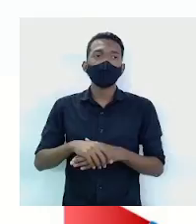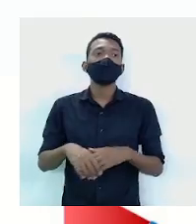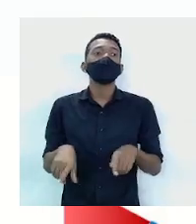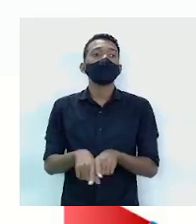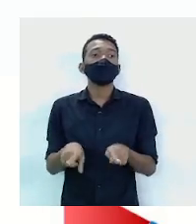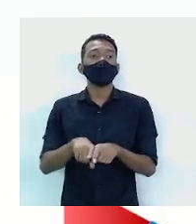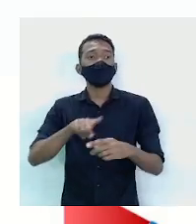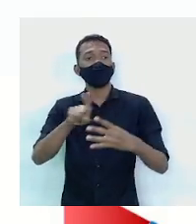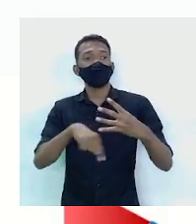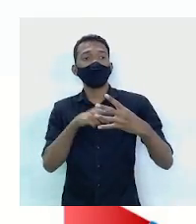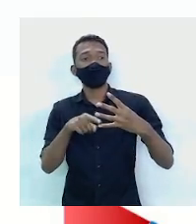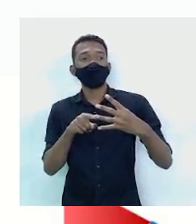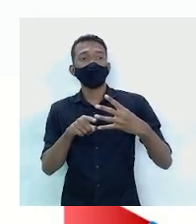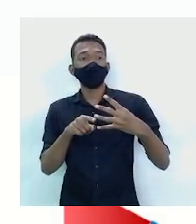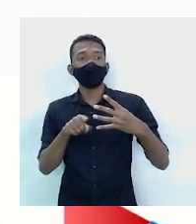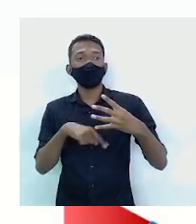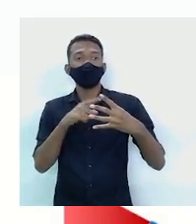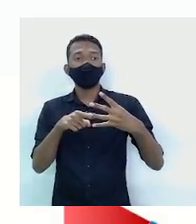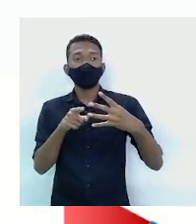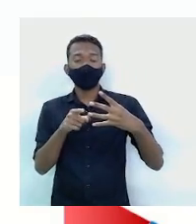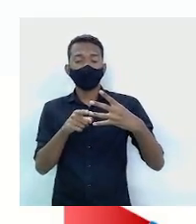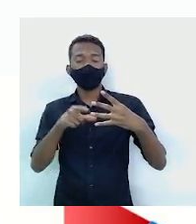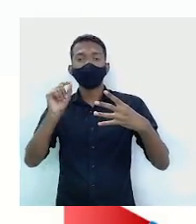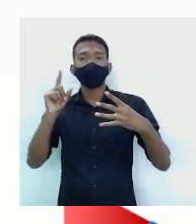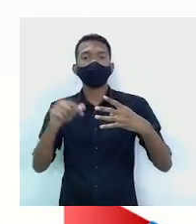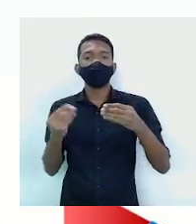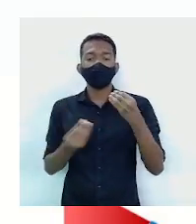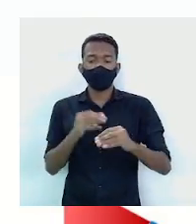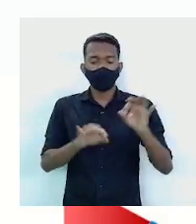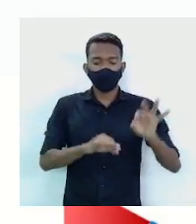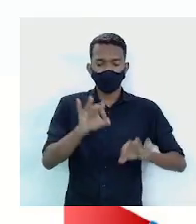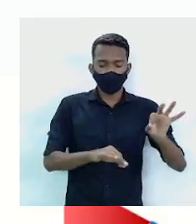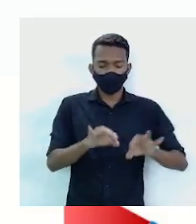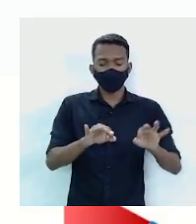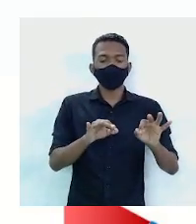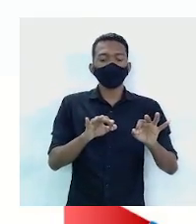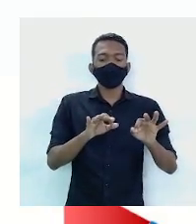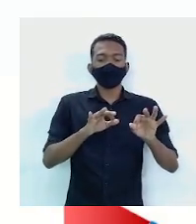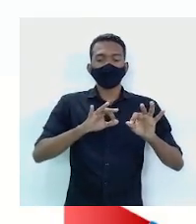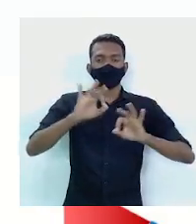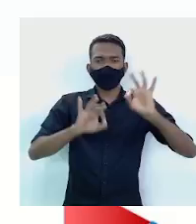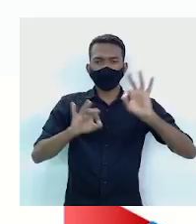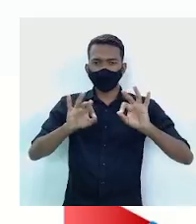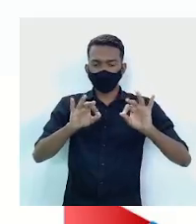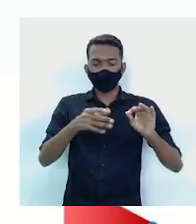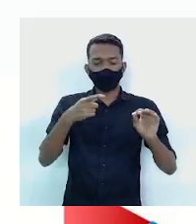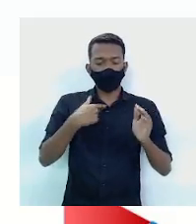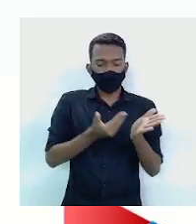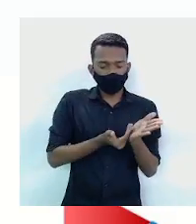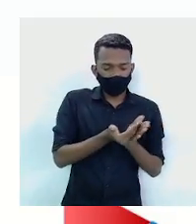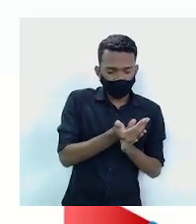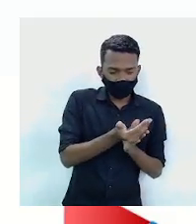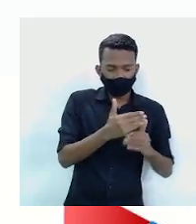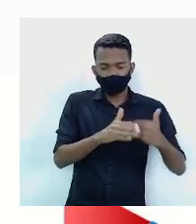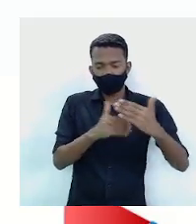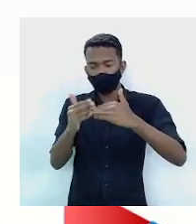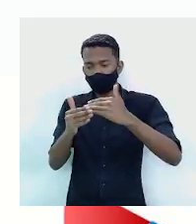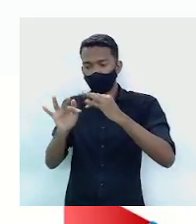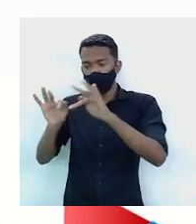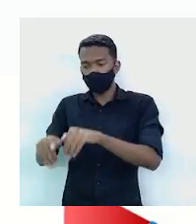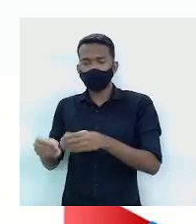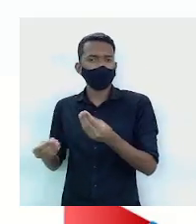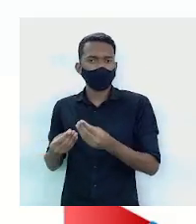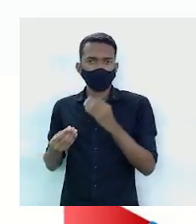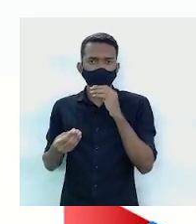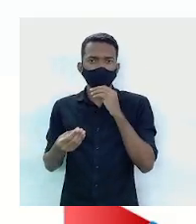no design da história. Como você vai começar, como você vai desenvolver, como você vai concluir, qual é o caminho que você